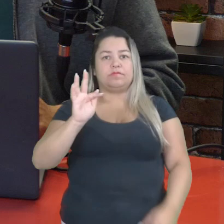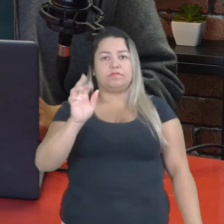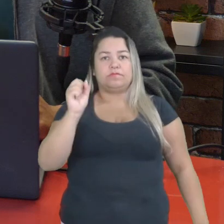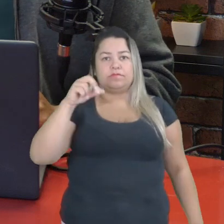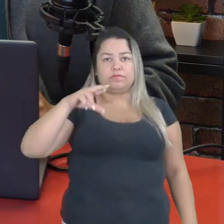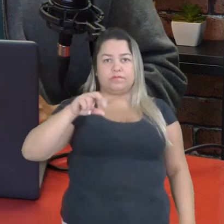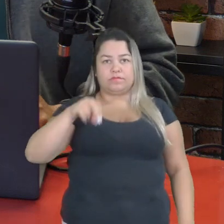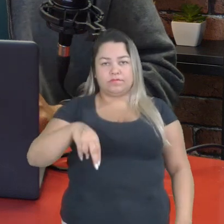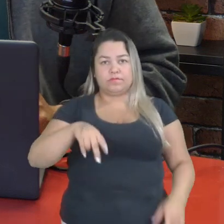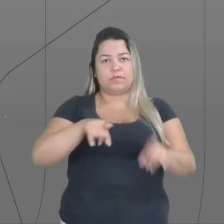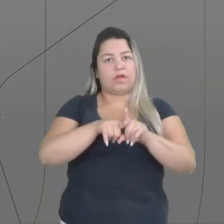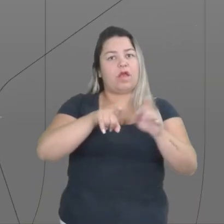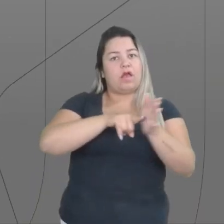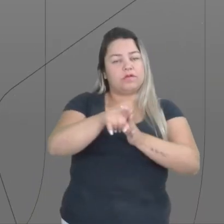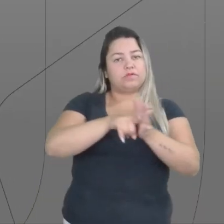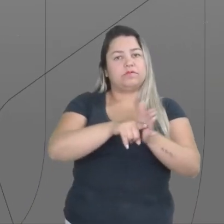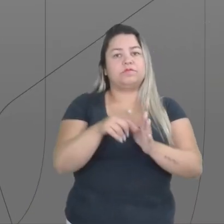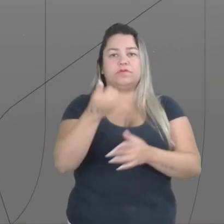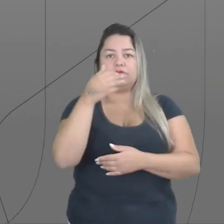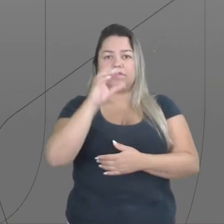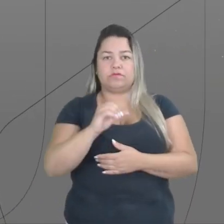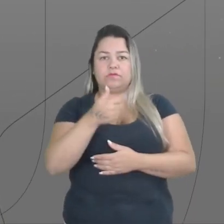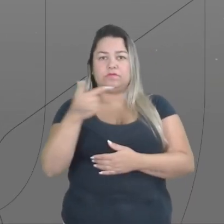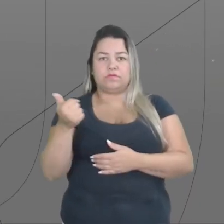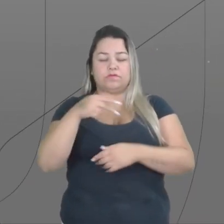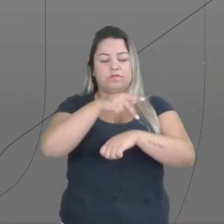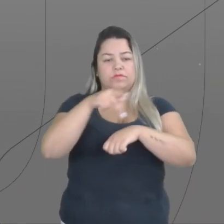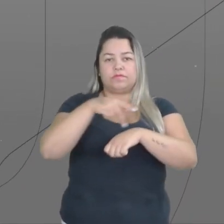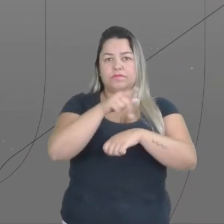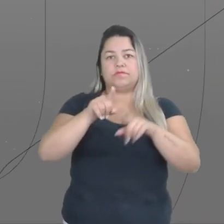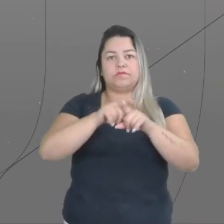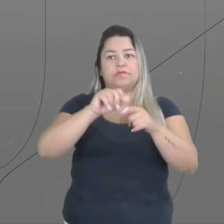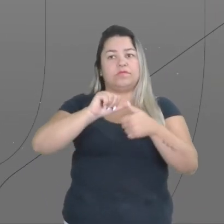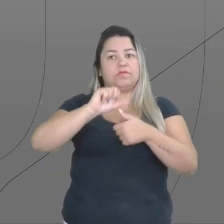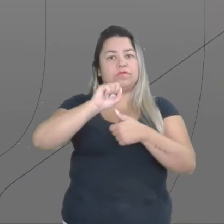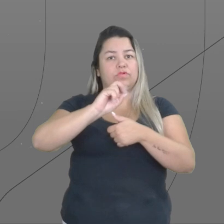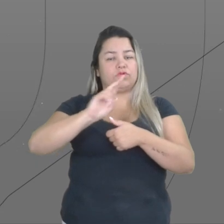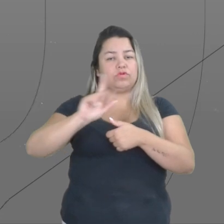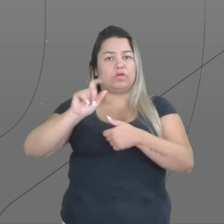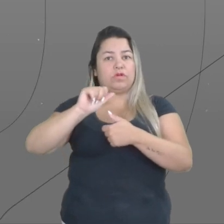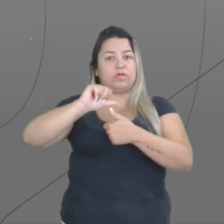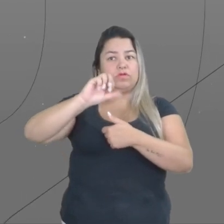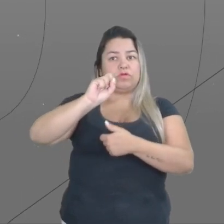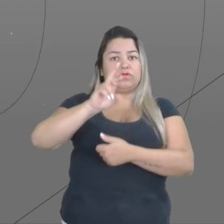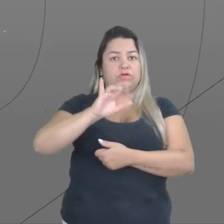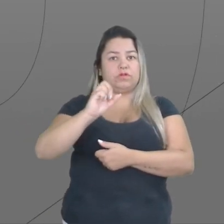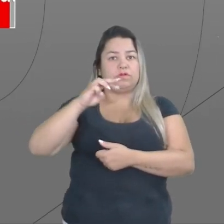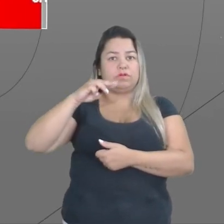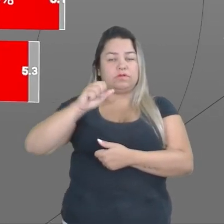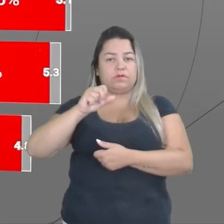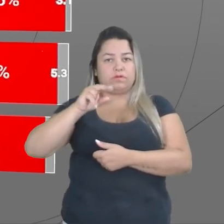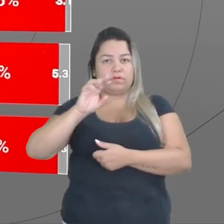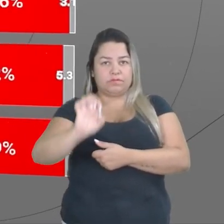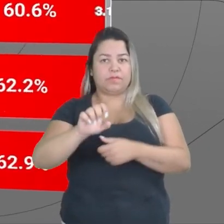PT, Fran Martins. A pesquisa considera 10 dos 12 países sul-americanos, com exceção do Suriname